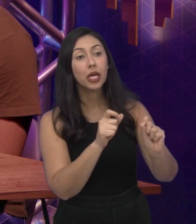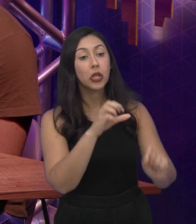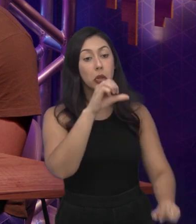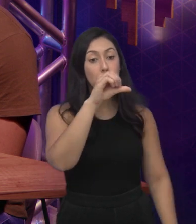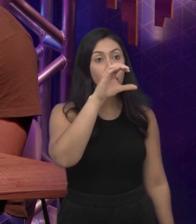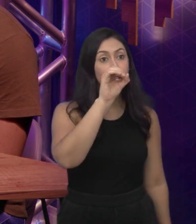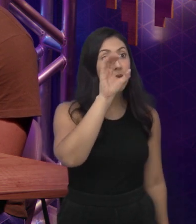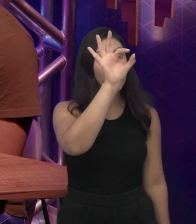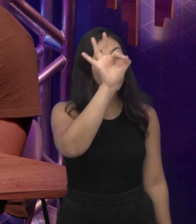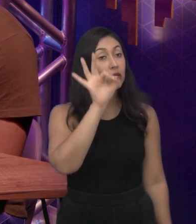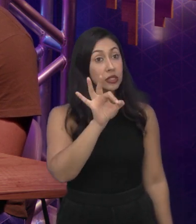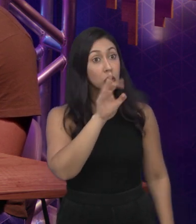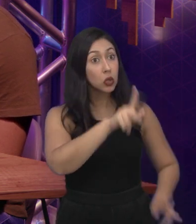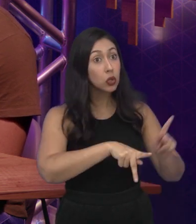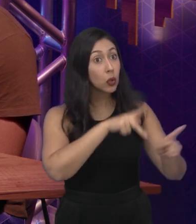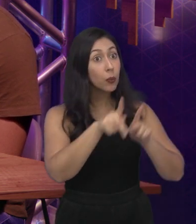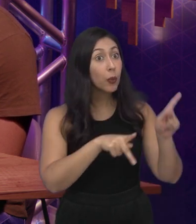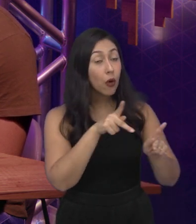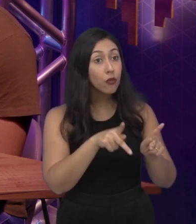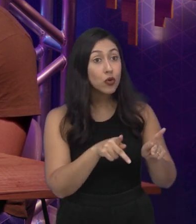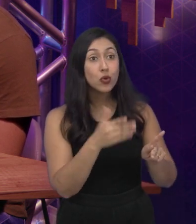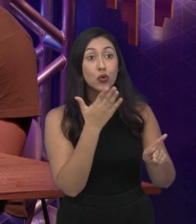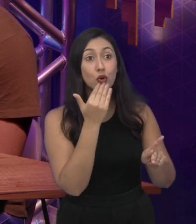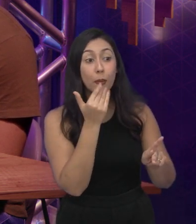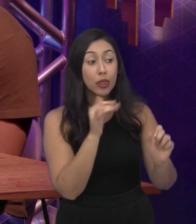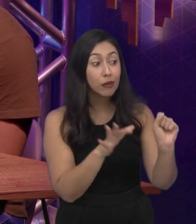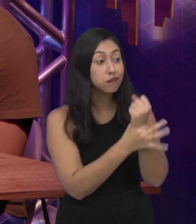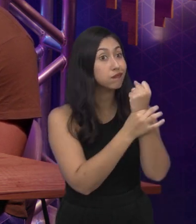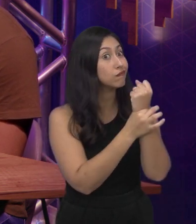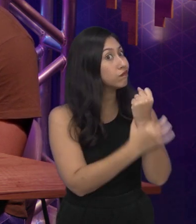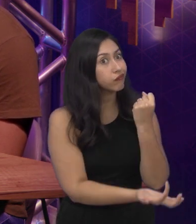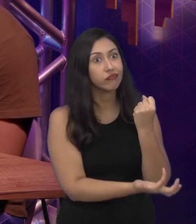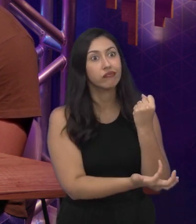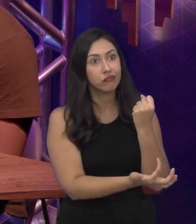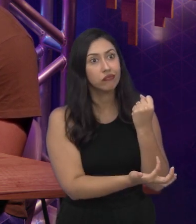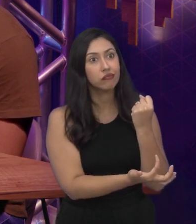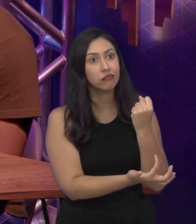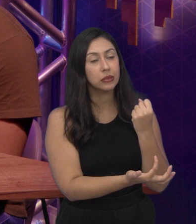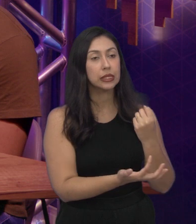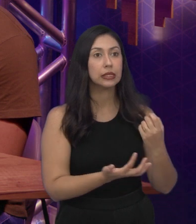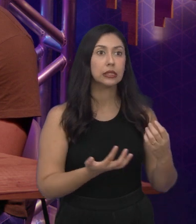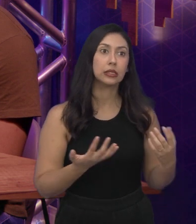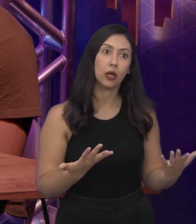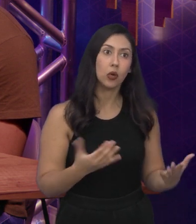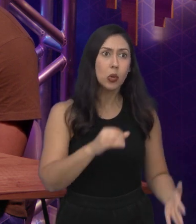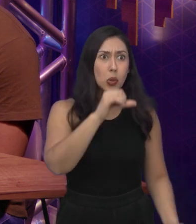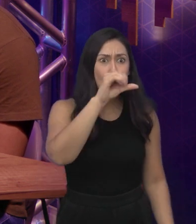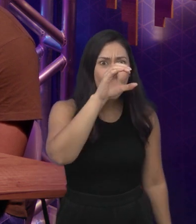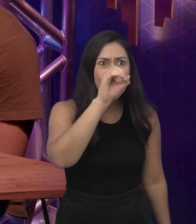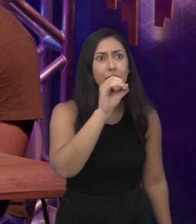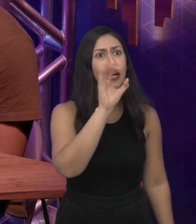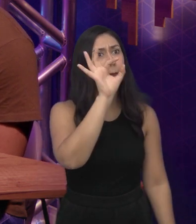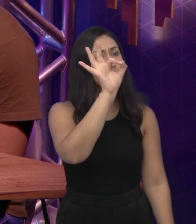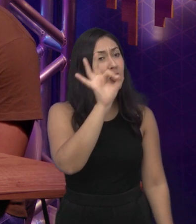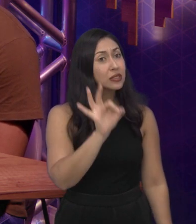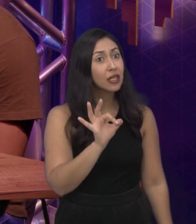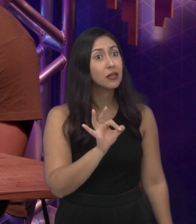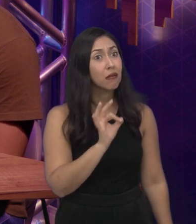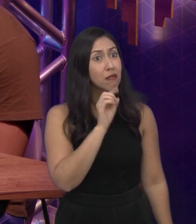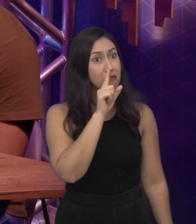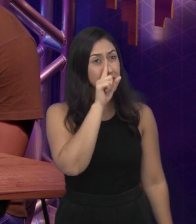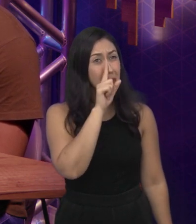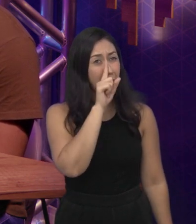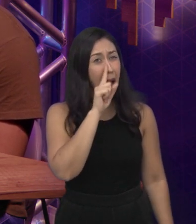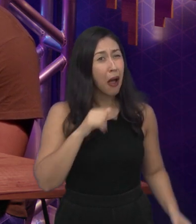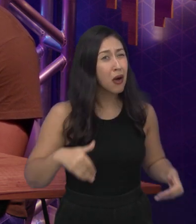da população enfrenta níveis de insegurança alimentar. Então, assim, 90% da população está